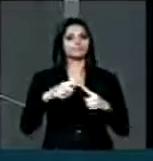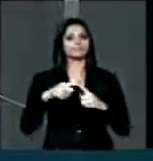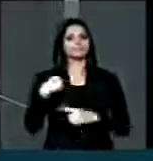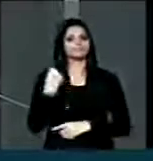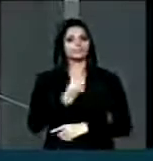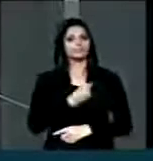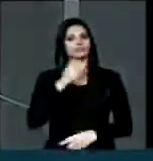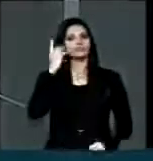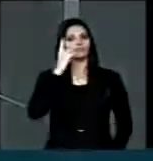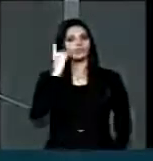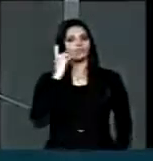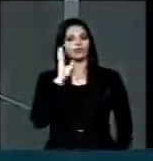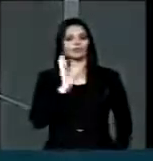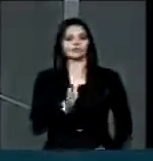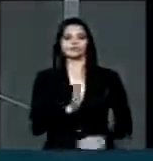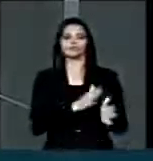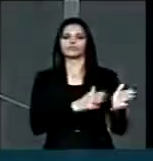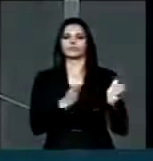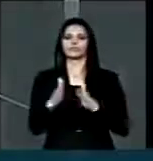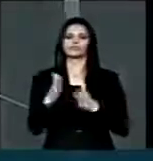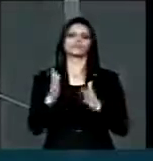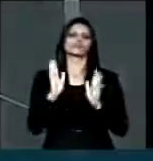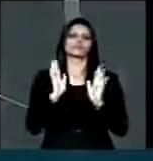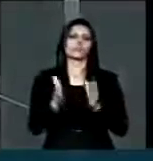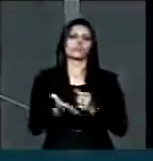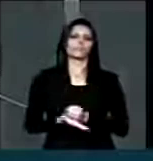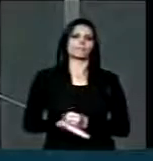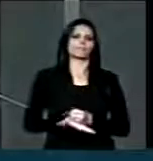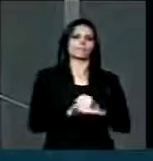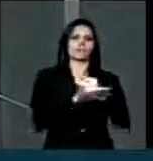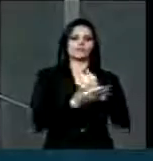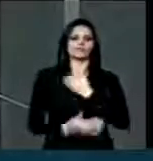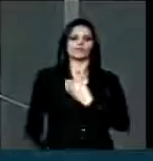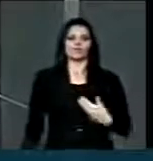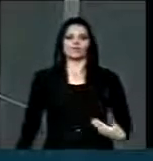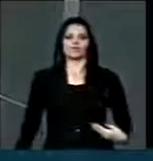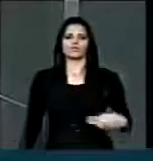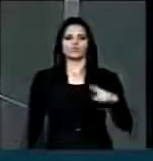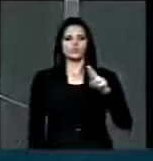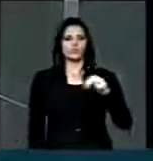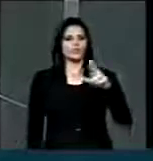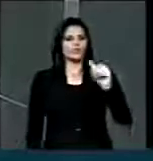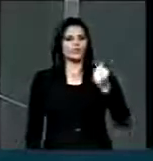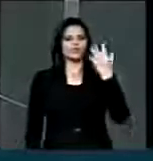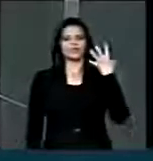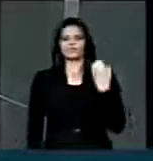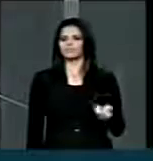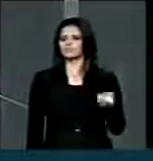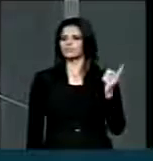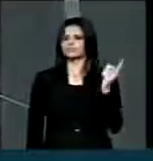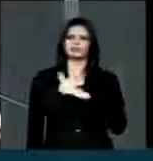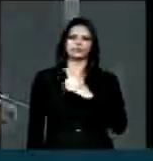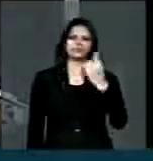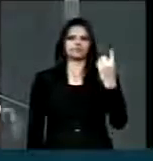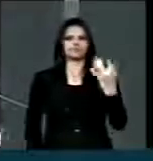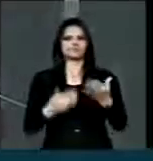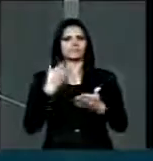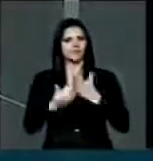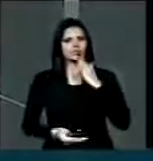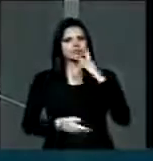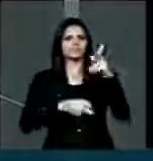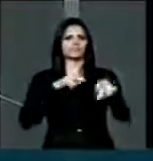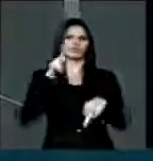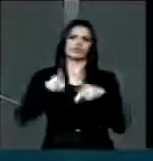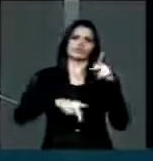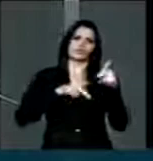deputado durante tanto tempo aqui da base, nunca aceitei nada que venha prejudicar o